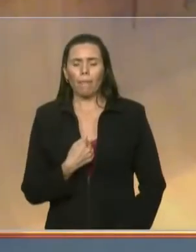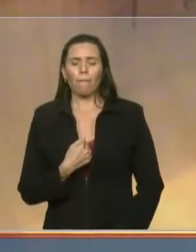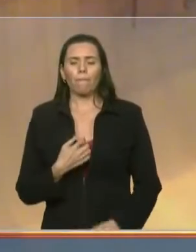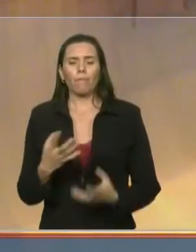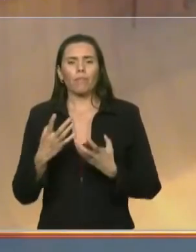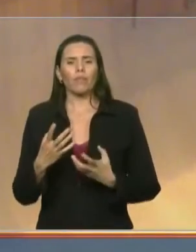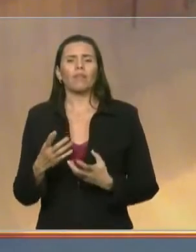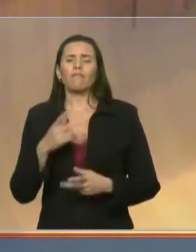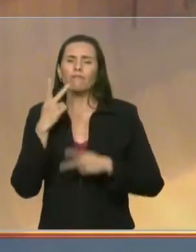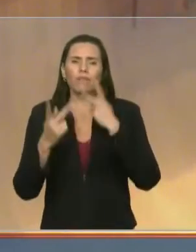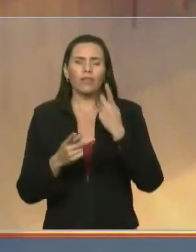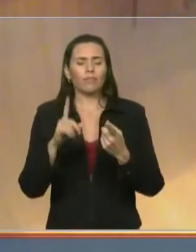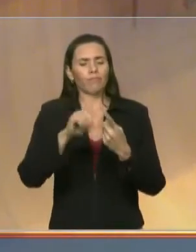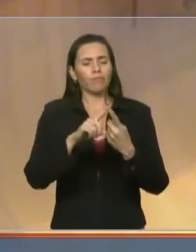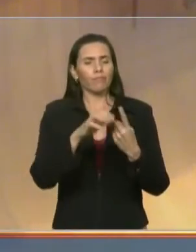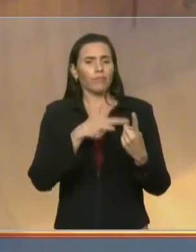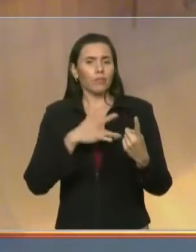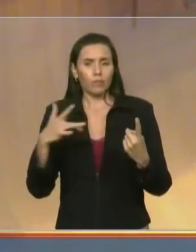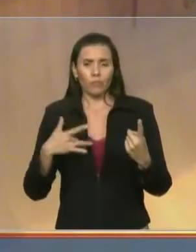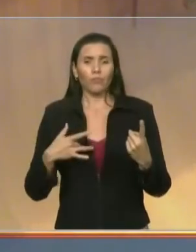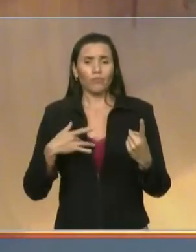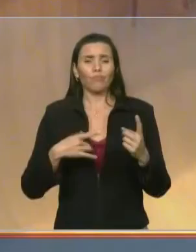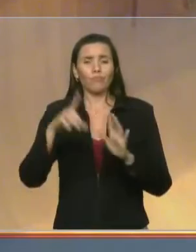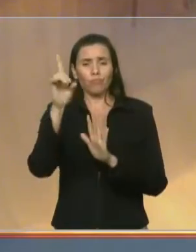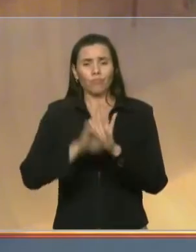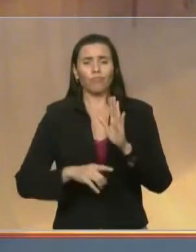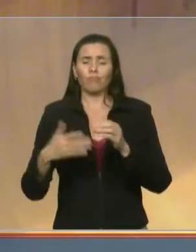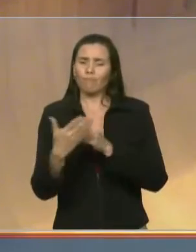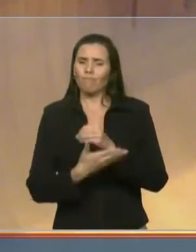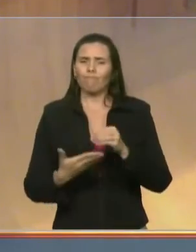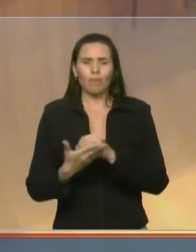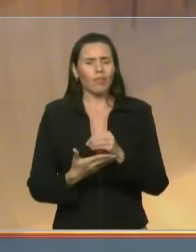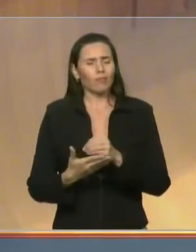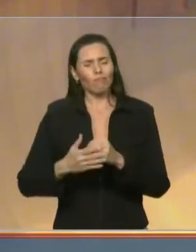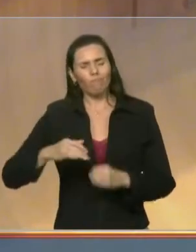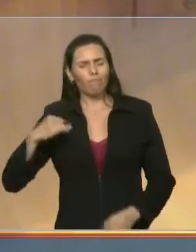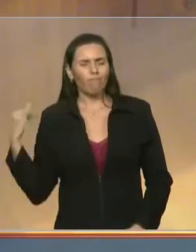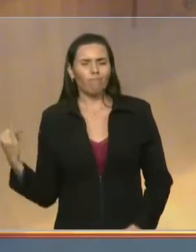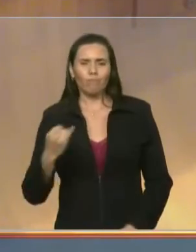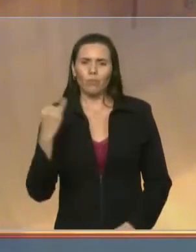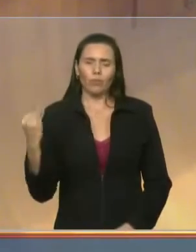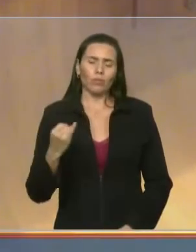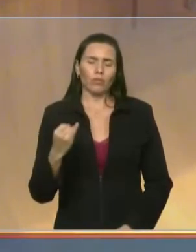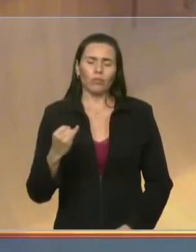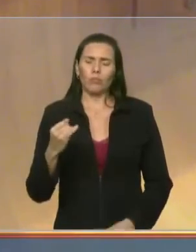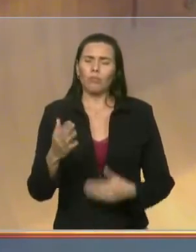da saúde, que é um direito básico e um direito humano fundamental, e isso implica dizer